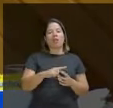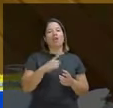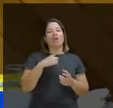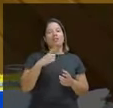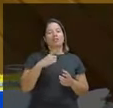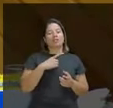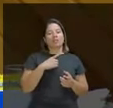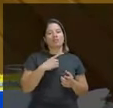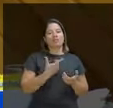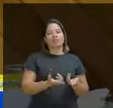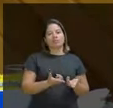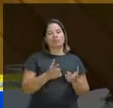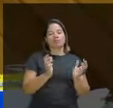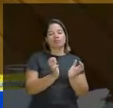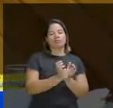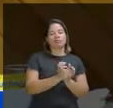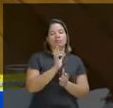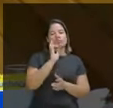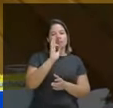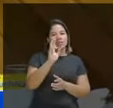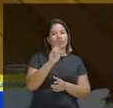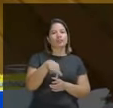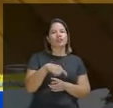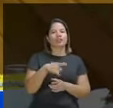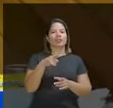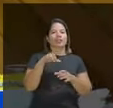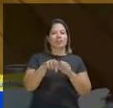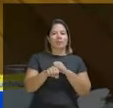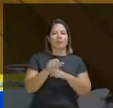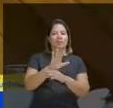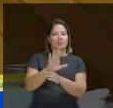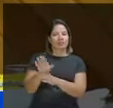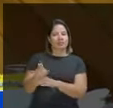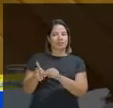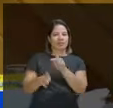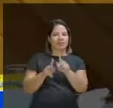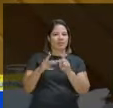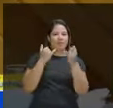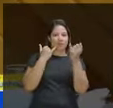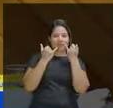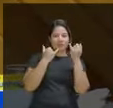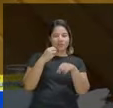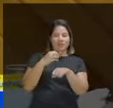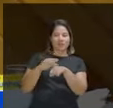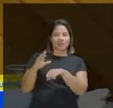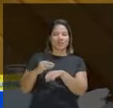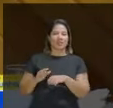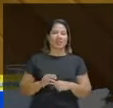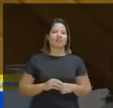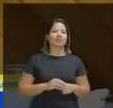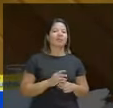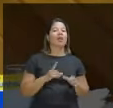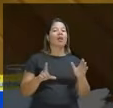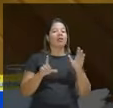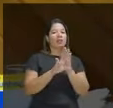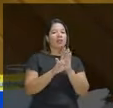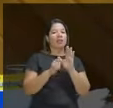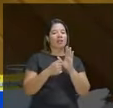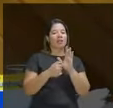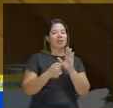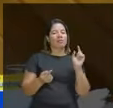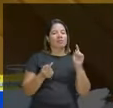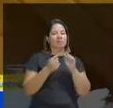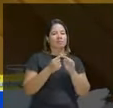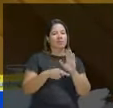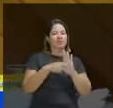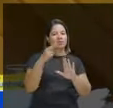de informação ao cidadão e aos pedidos de acesso à informação de que trata a Lei 12.527 de 2011, regulamentada